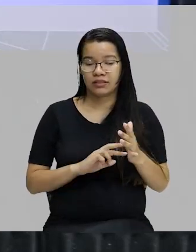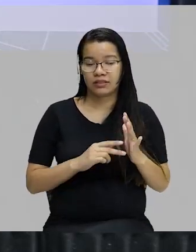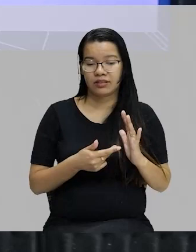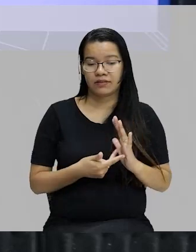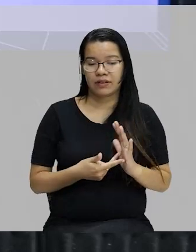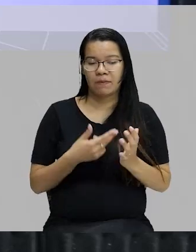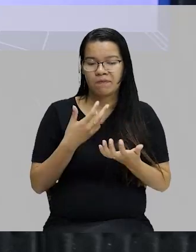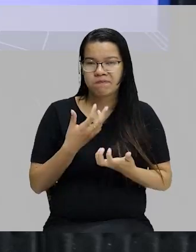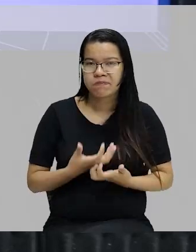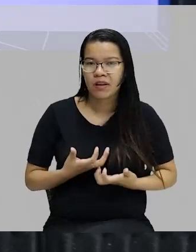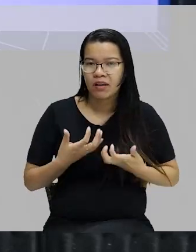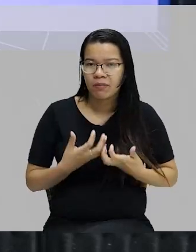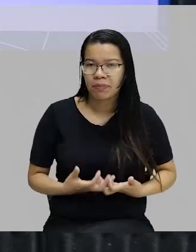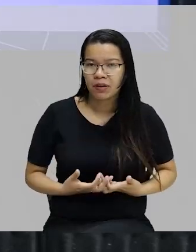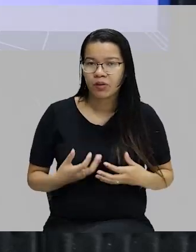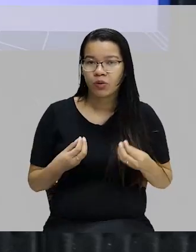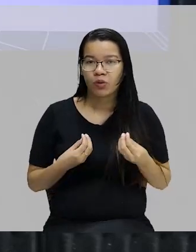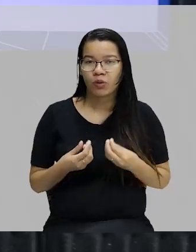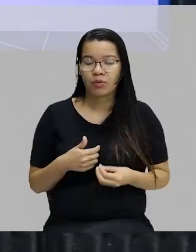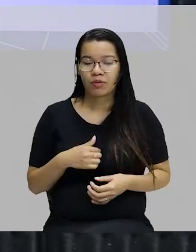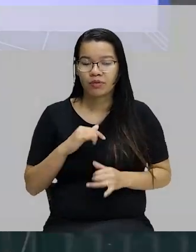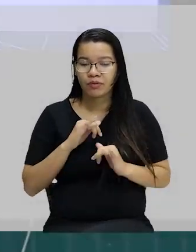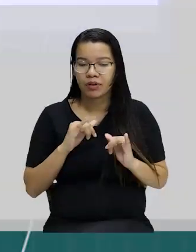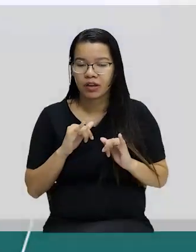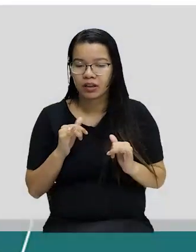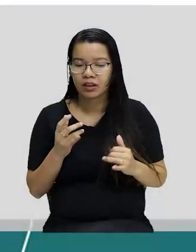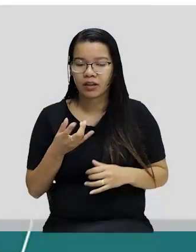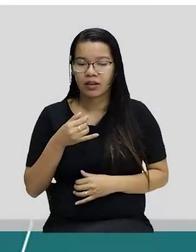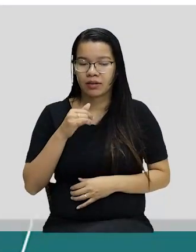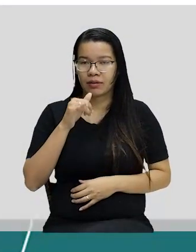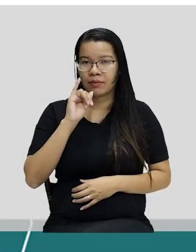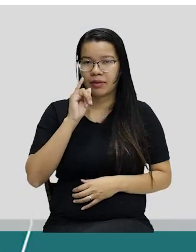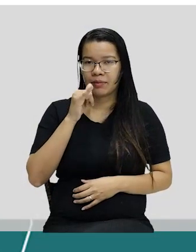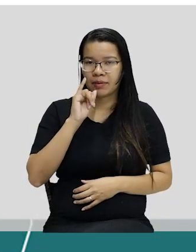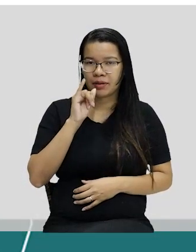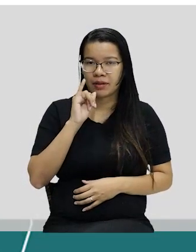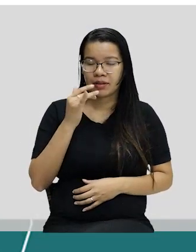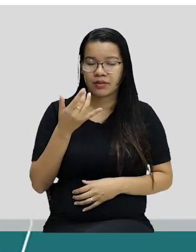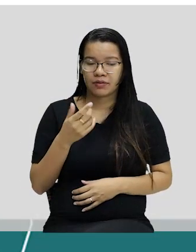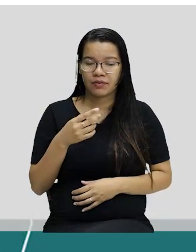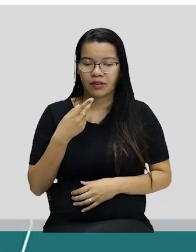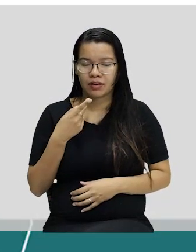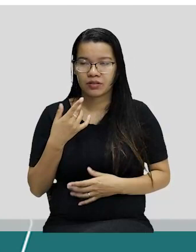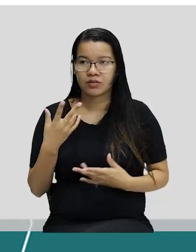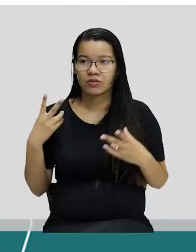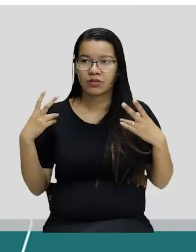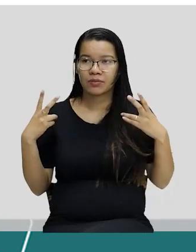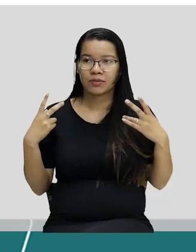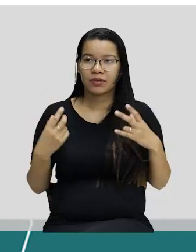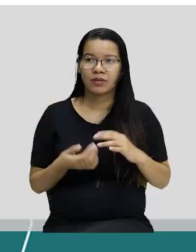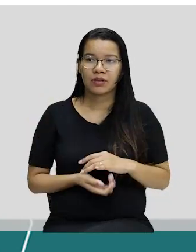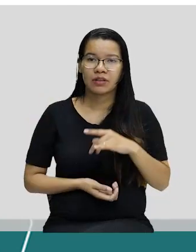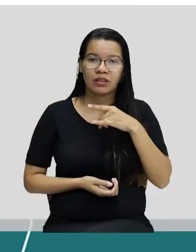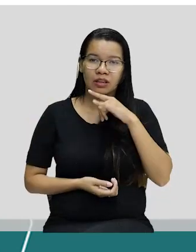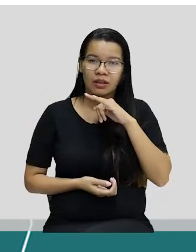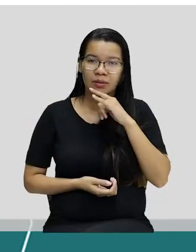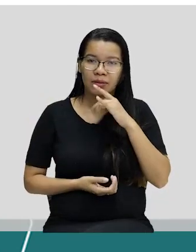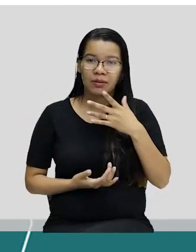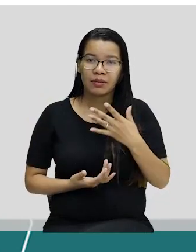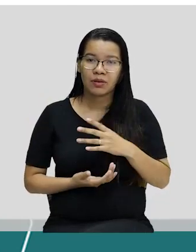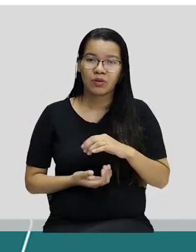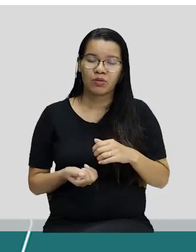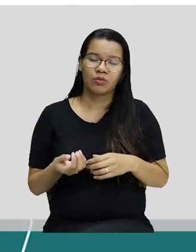Nesse contexto, como eu estou falando da bebida, nós estamos observando como resposta o excesso da bebida consumida,